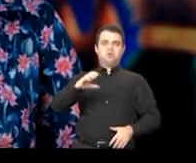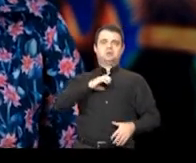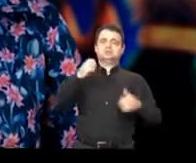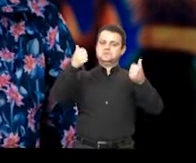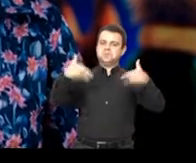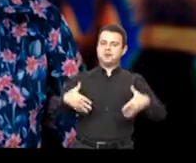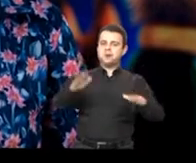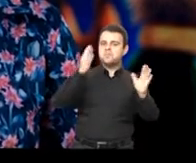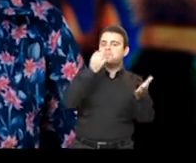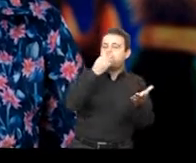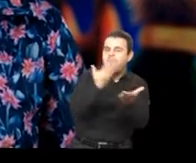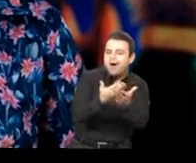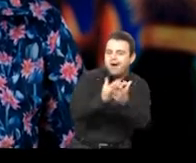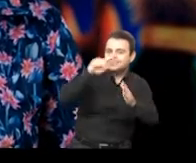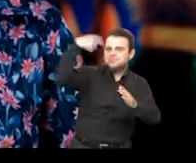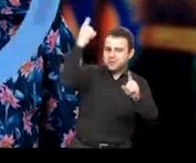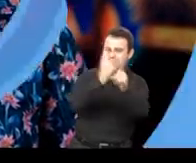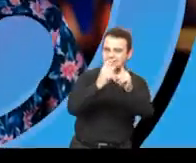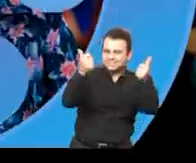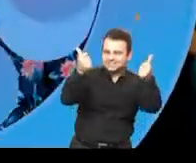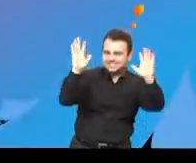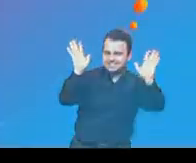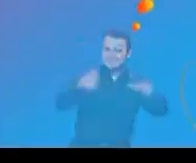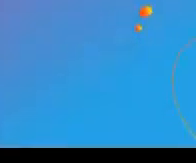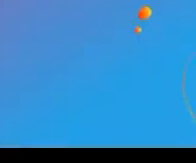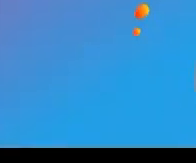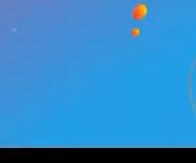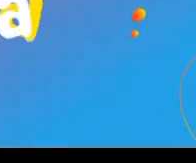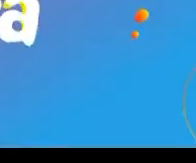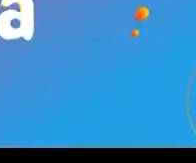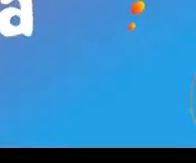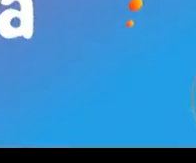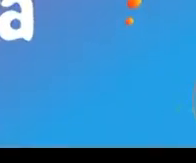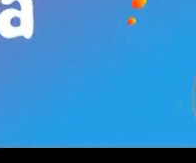aula, pessoal! Até mais!